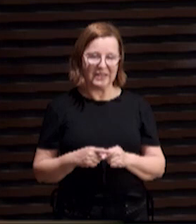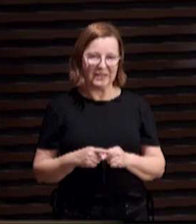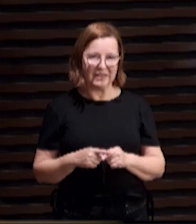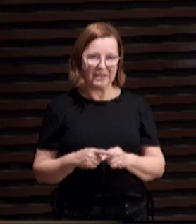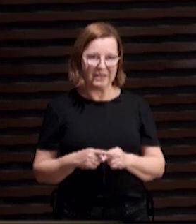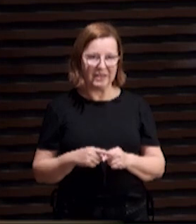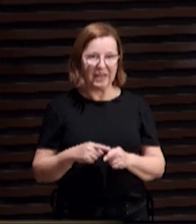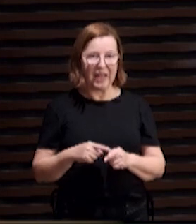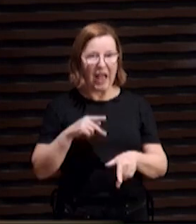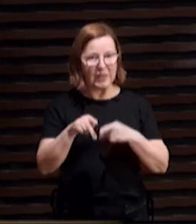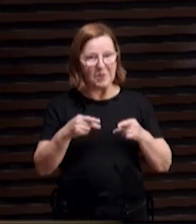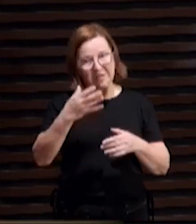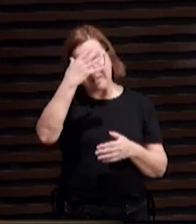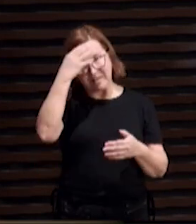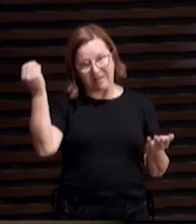esquecem.